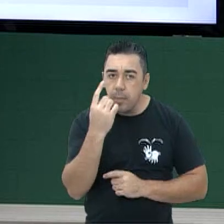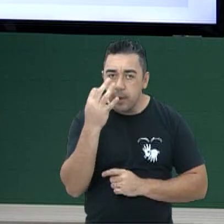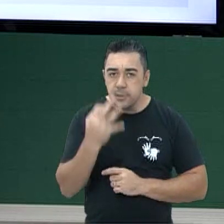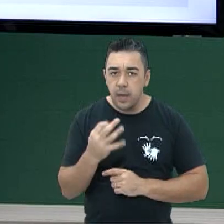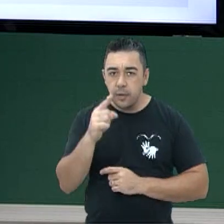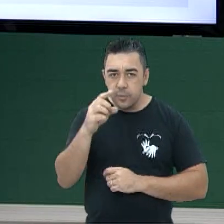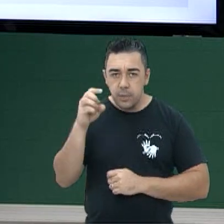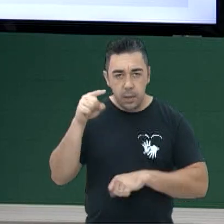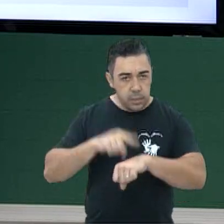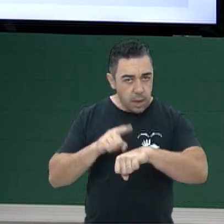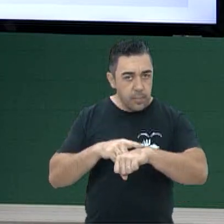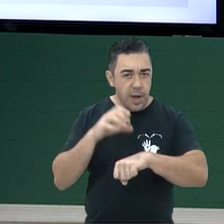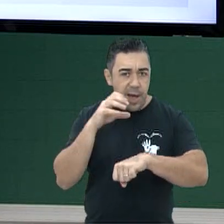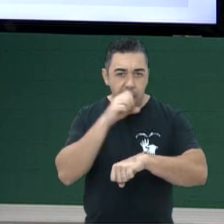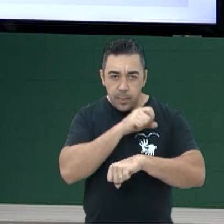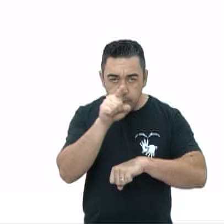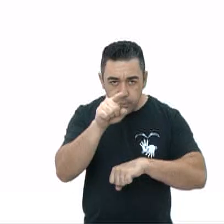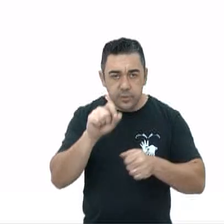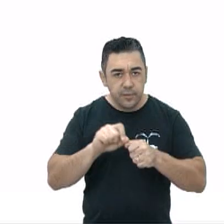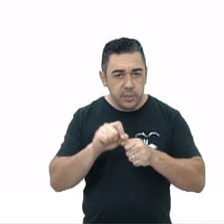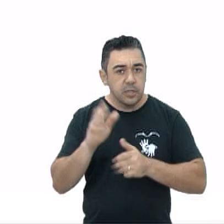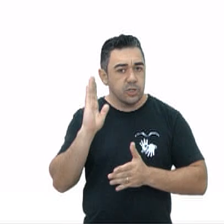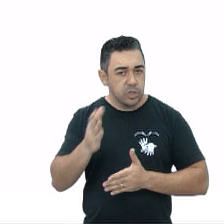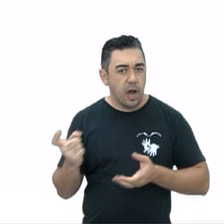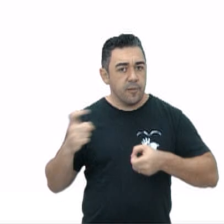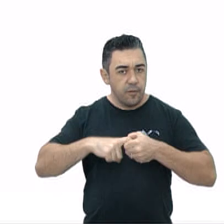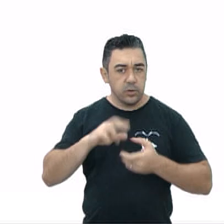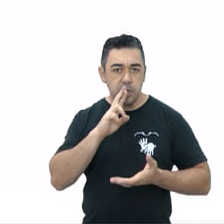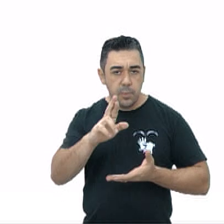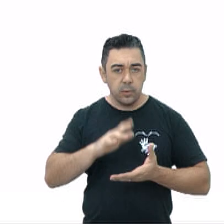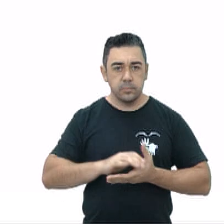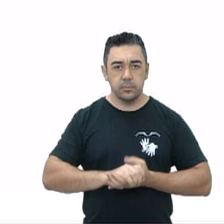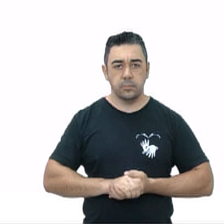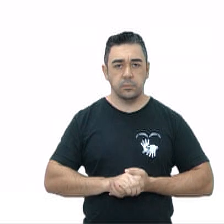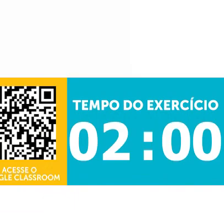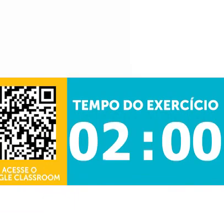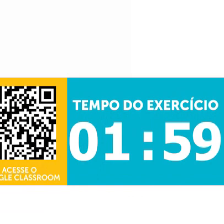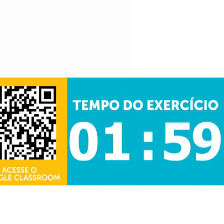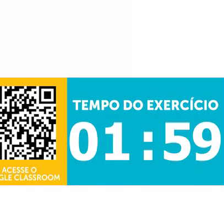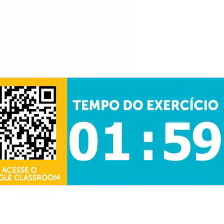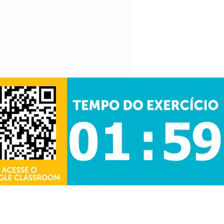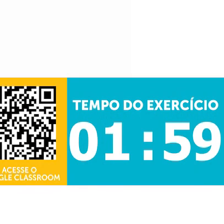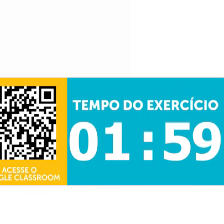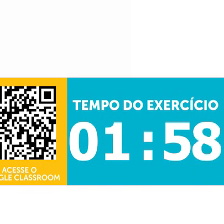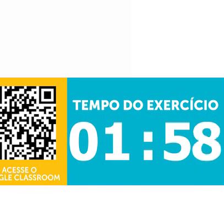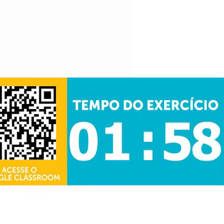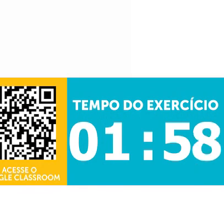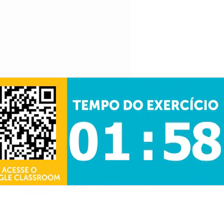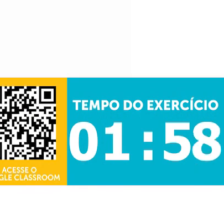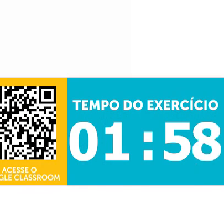uns minutinhos bem rápido para vocês fazerem e a gente já volta com a resolução.